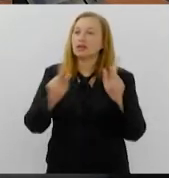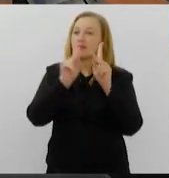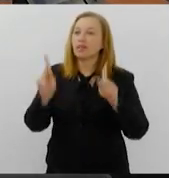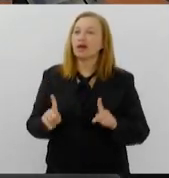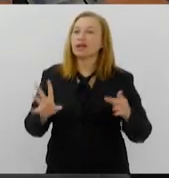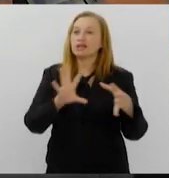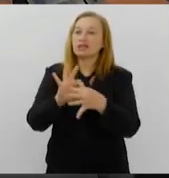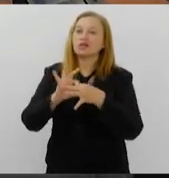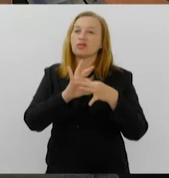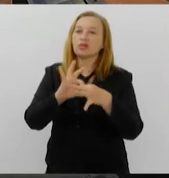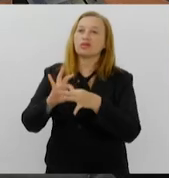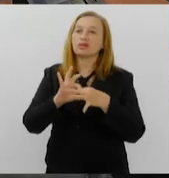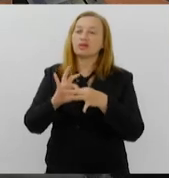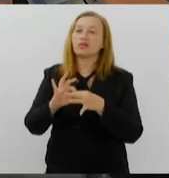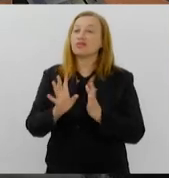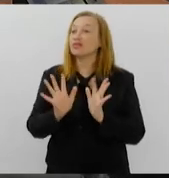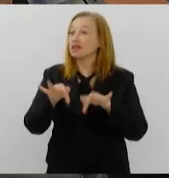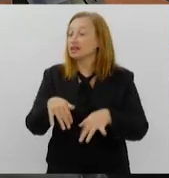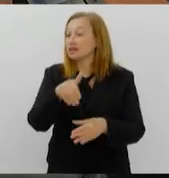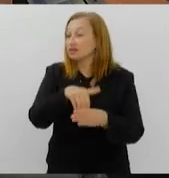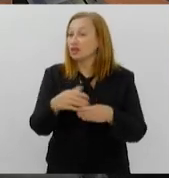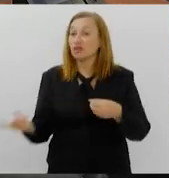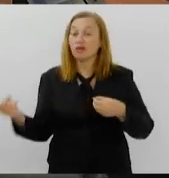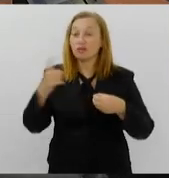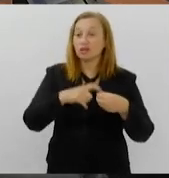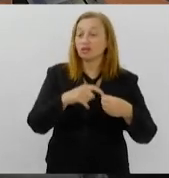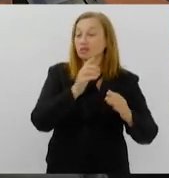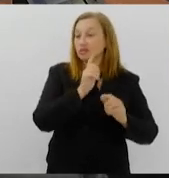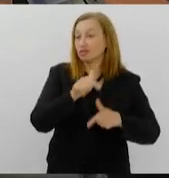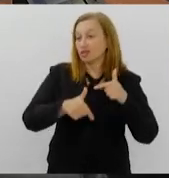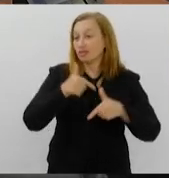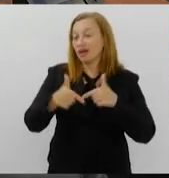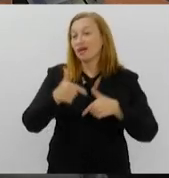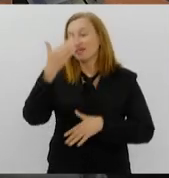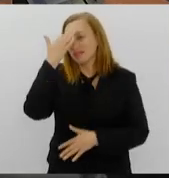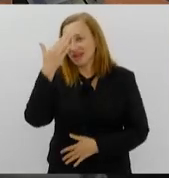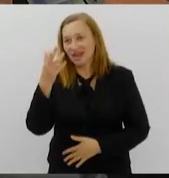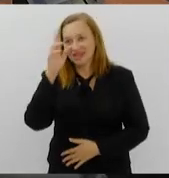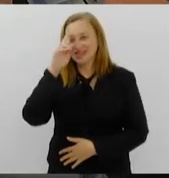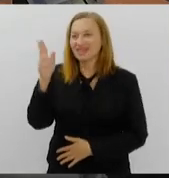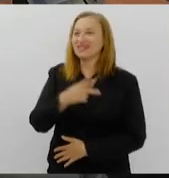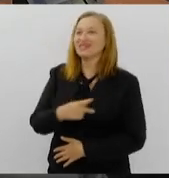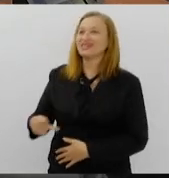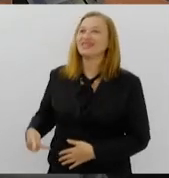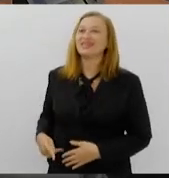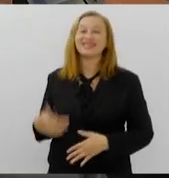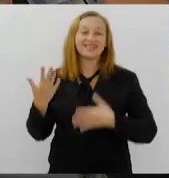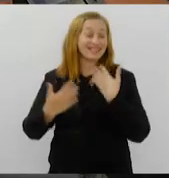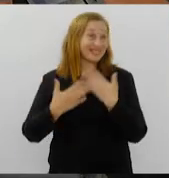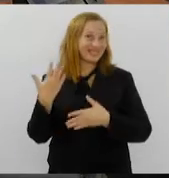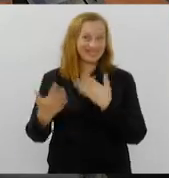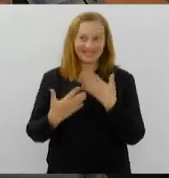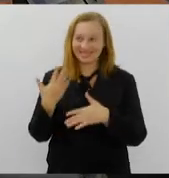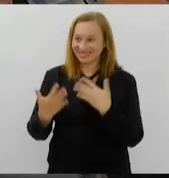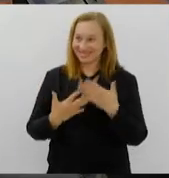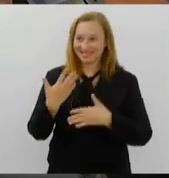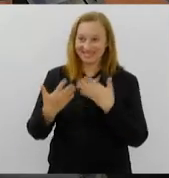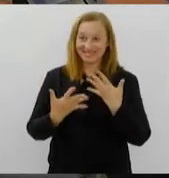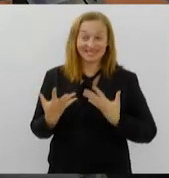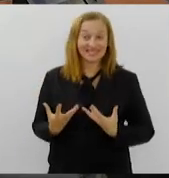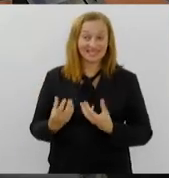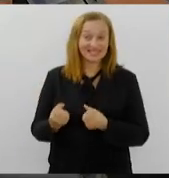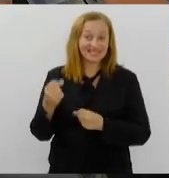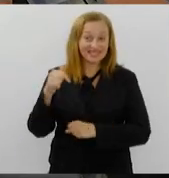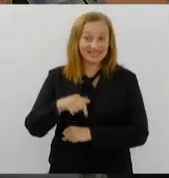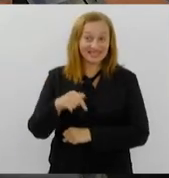harmonia, acabou a eleição, voltamos aos trabalhos. Obrigado, presidente. Na alegria, presidente, a alegria de estar recebendo